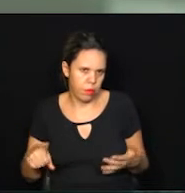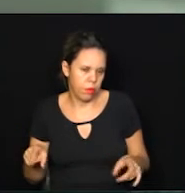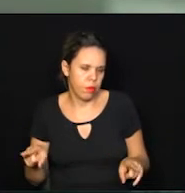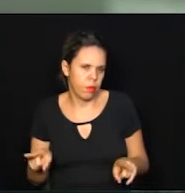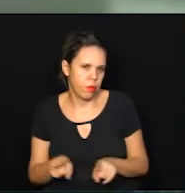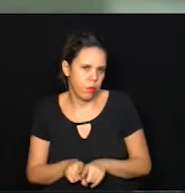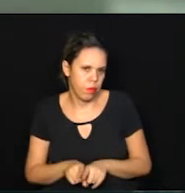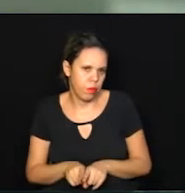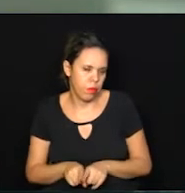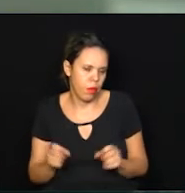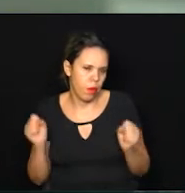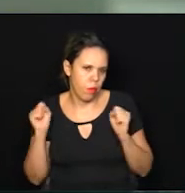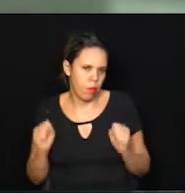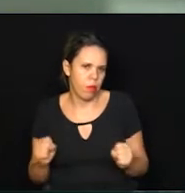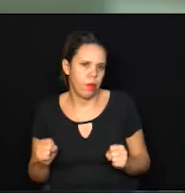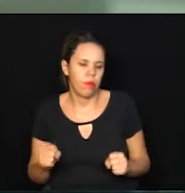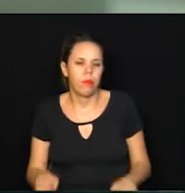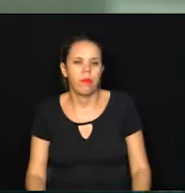uma arma de poder.